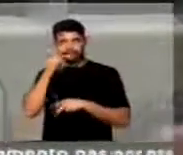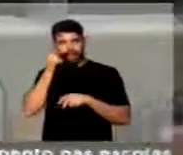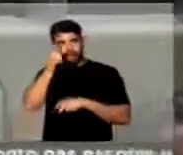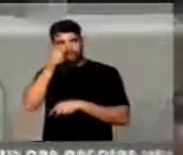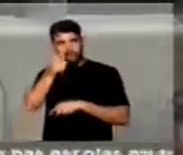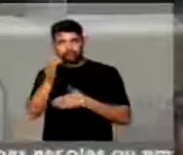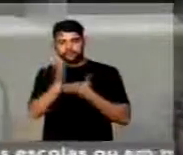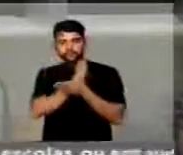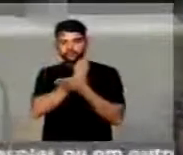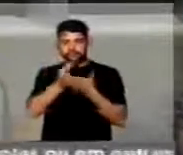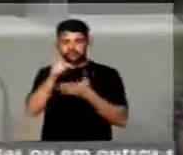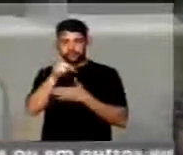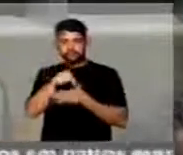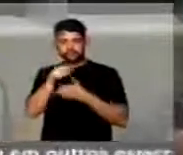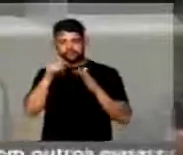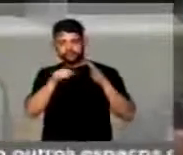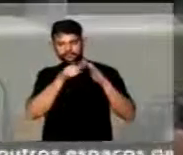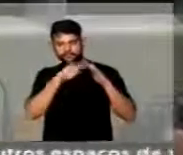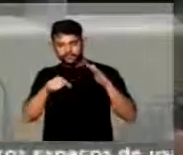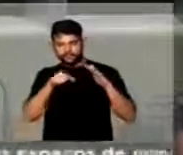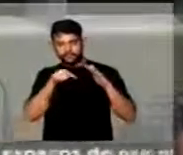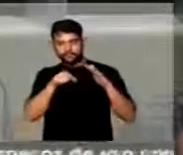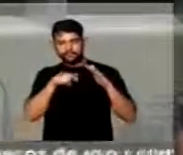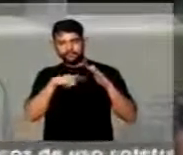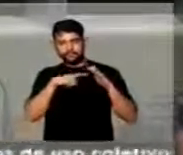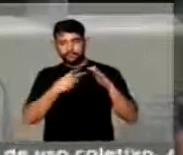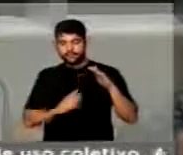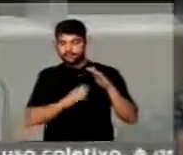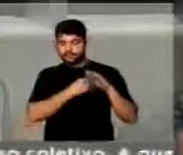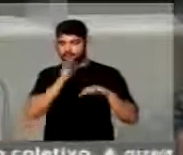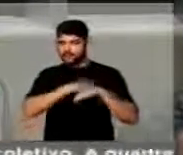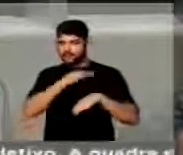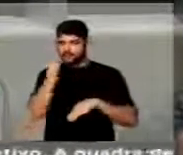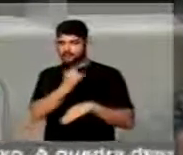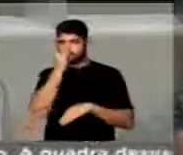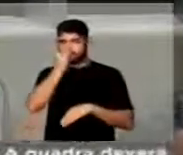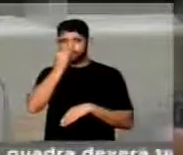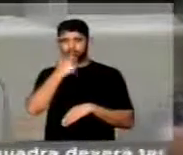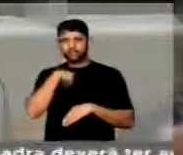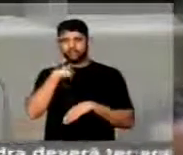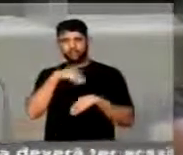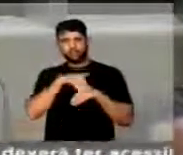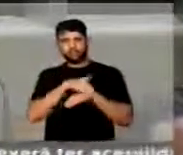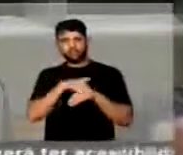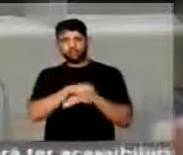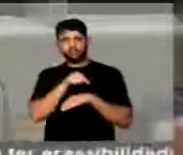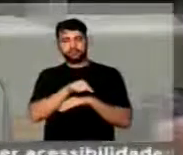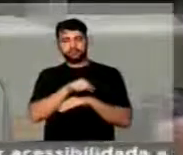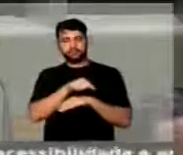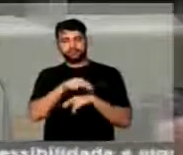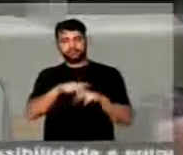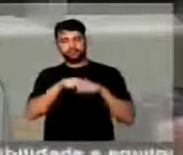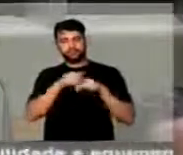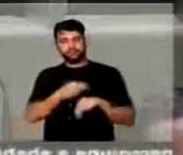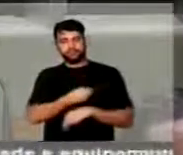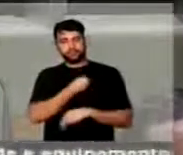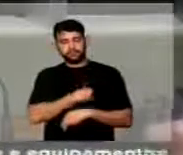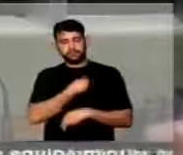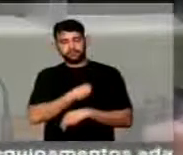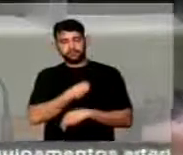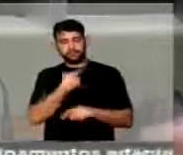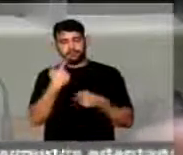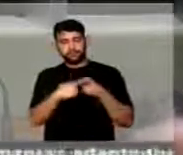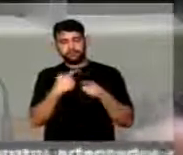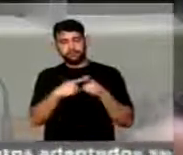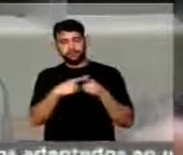senadores. Talvez esse veto seja o mais importante da noite, inclusive